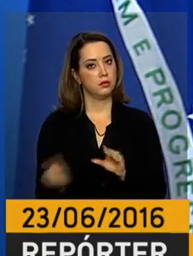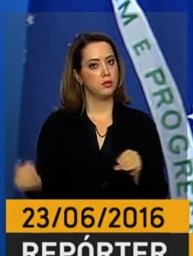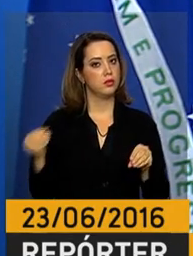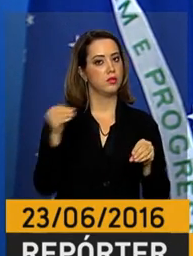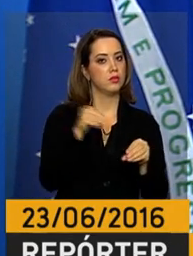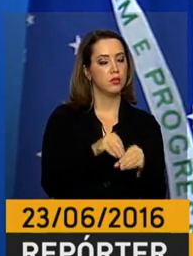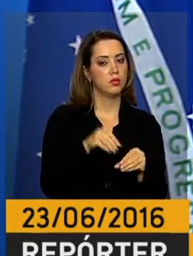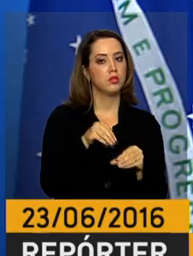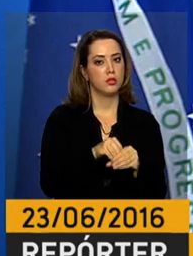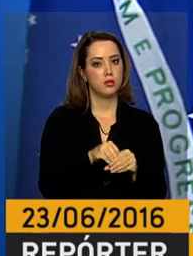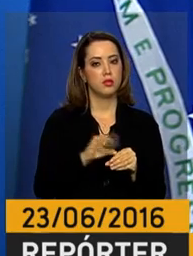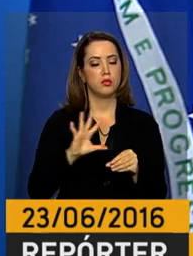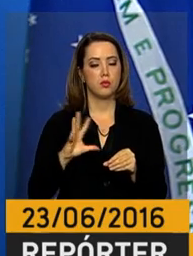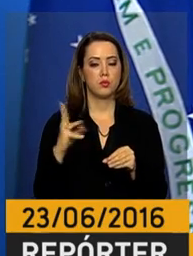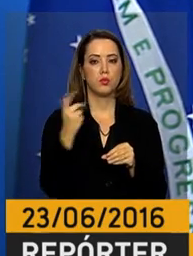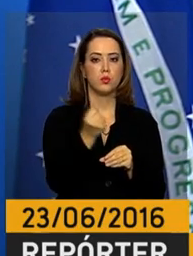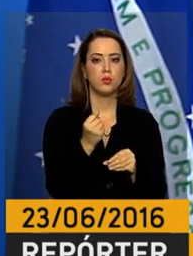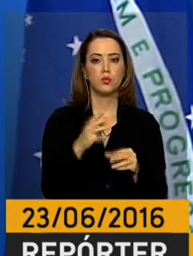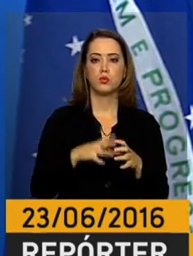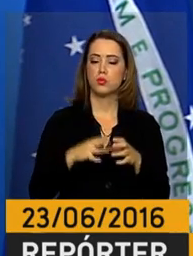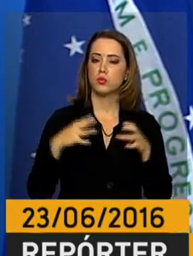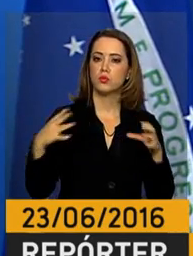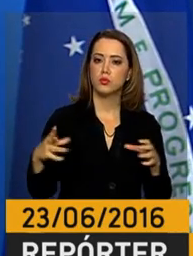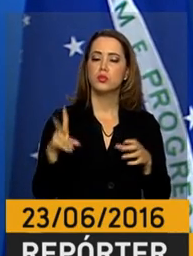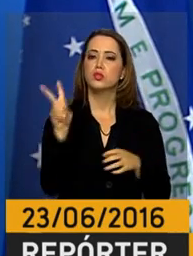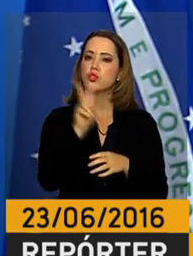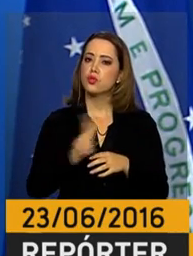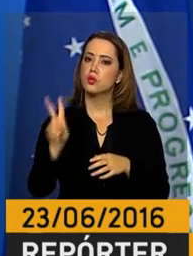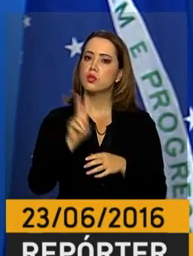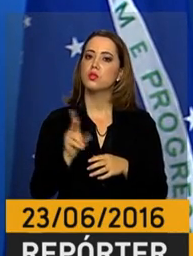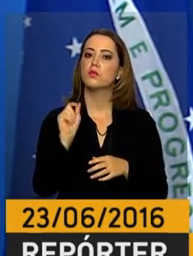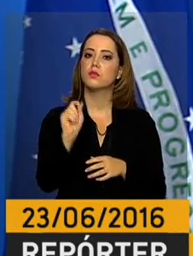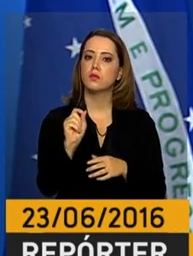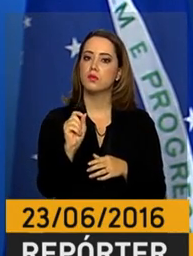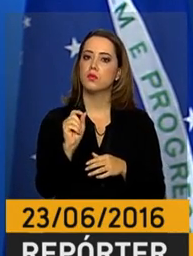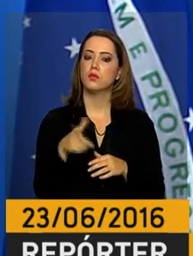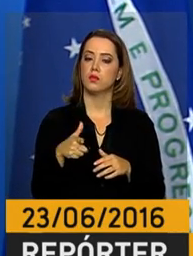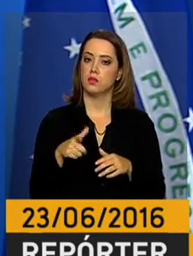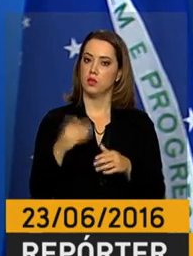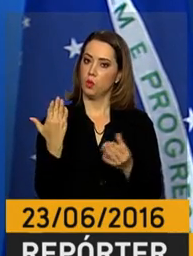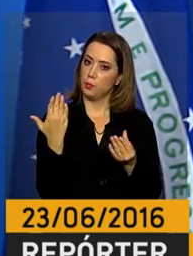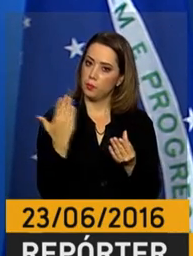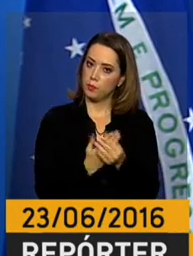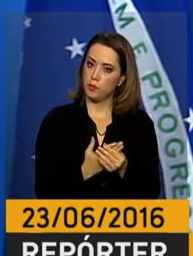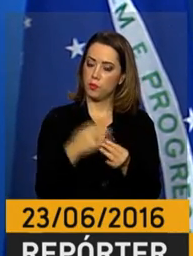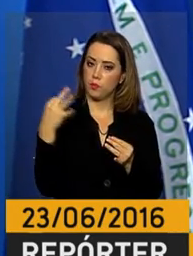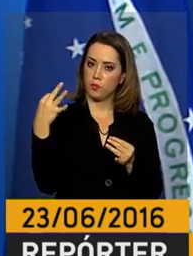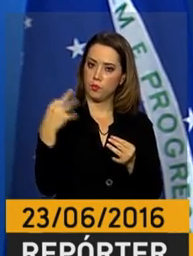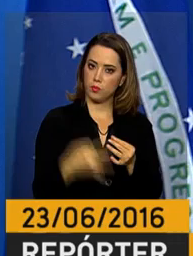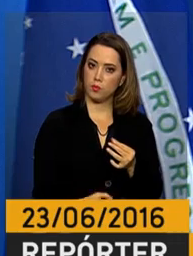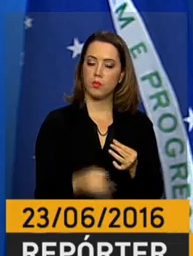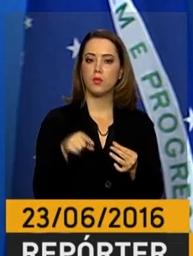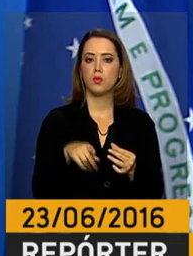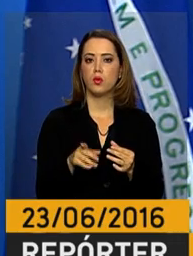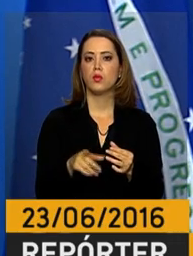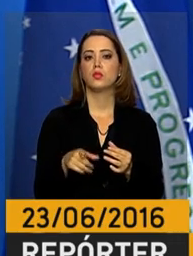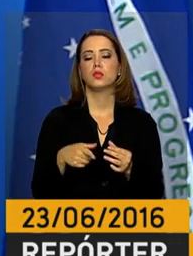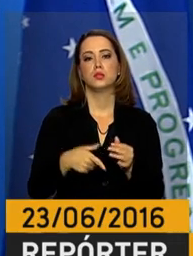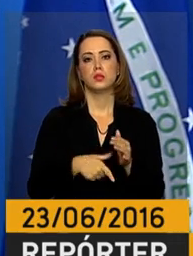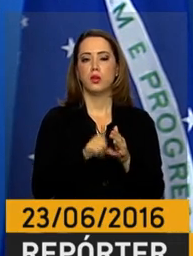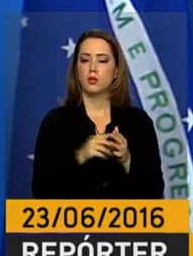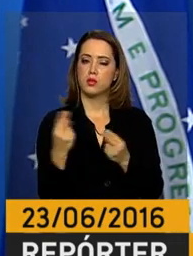grande valor ela mantém a sumariedade do procedimento com perfil semelhante ao do mandado